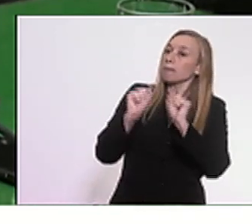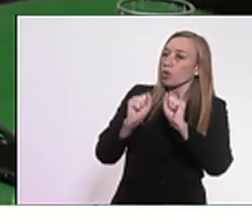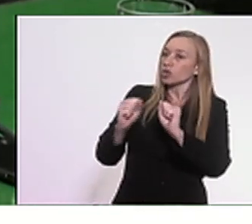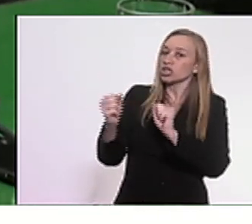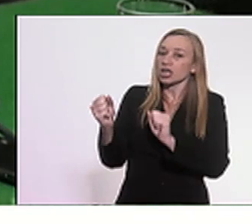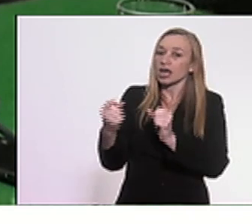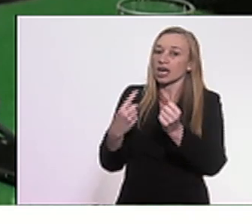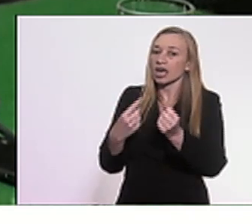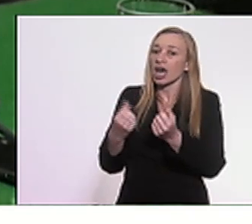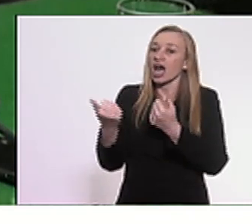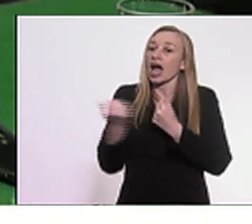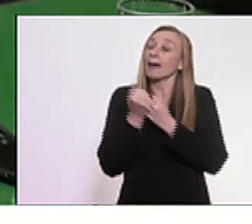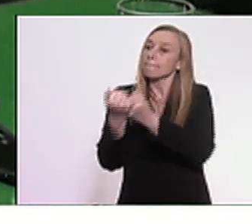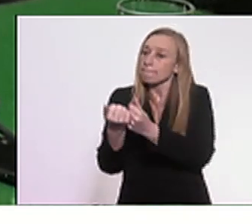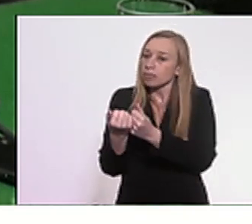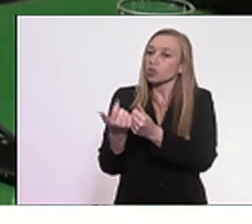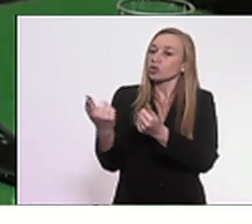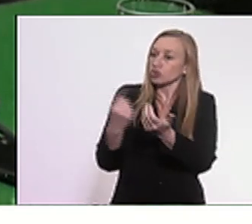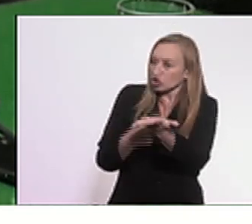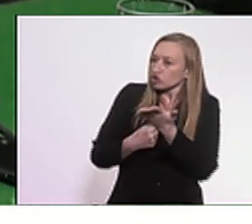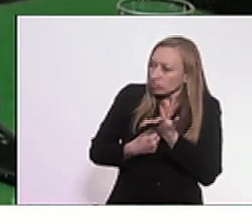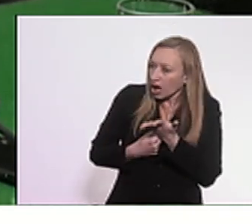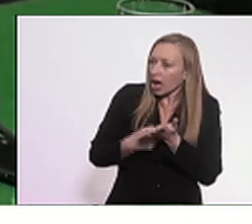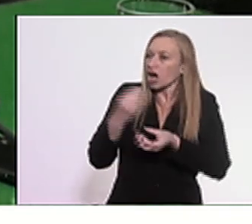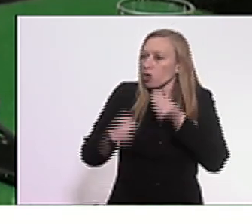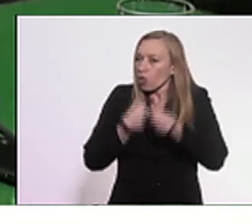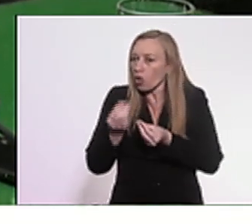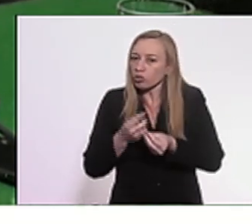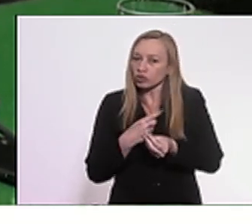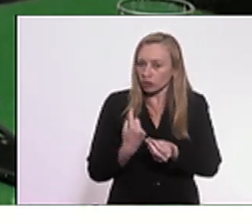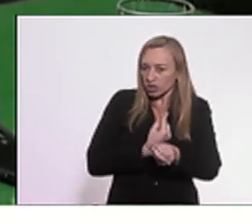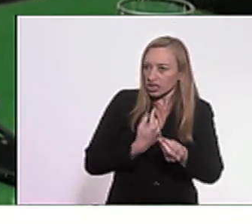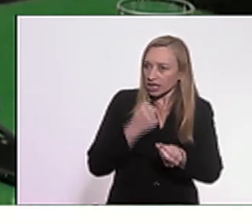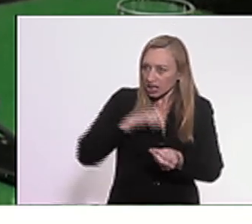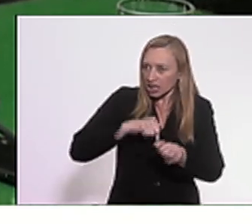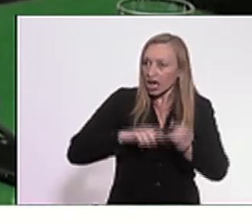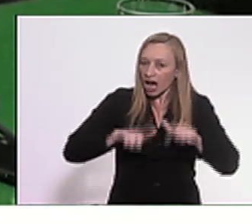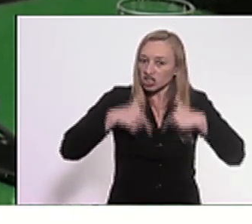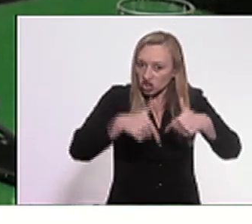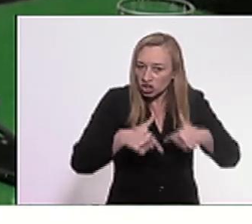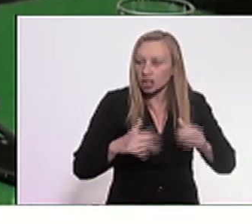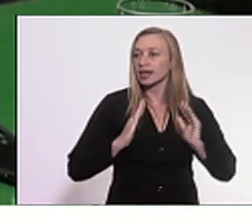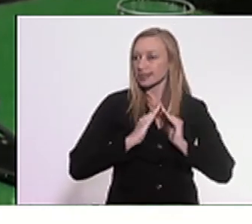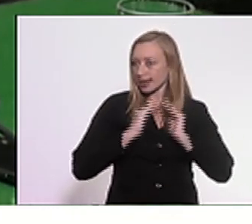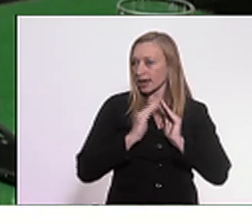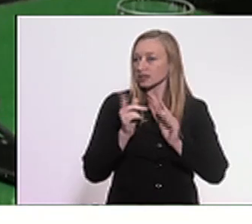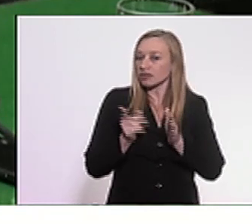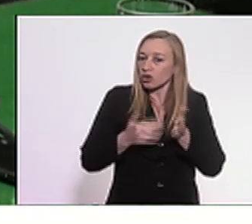né? Mas essa casa vai passar a fiscalizar. Estou aqui com